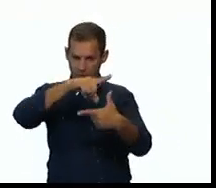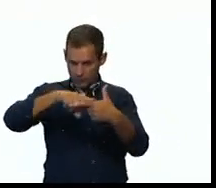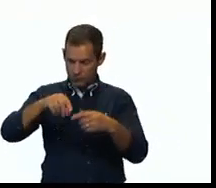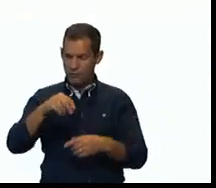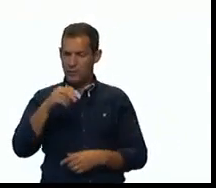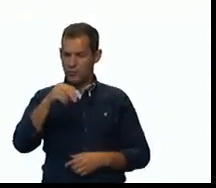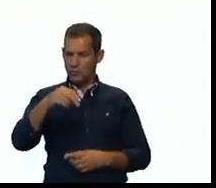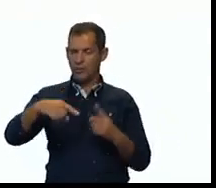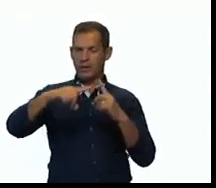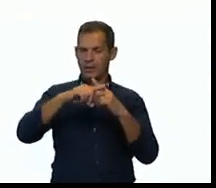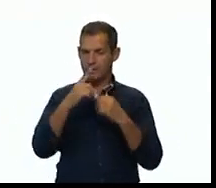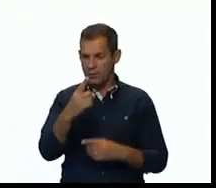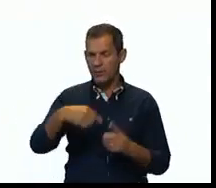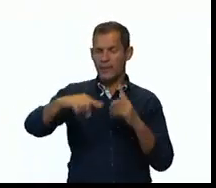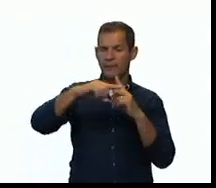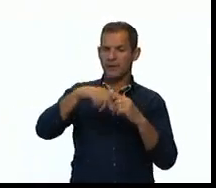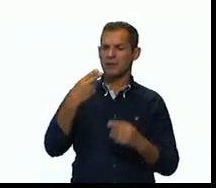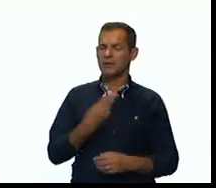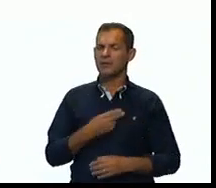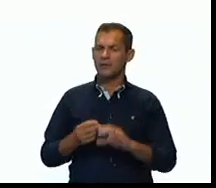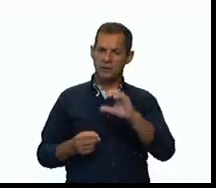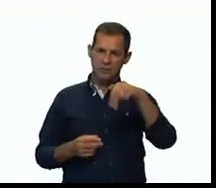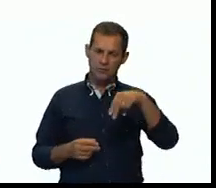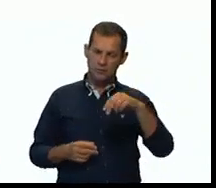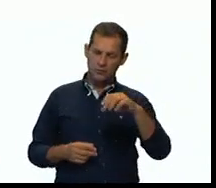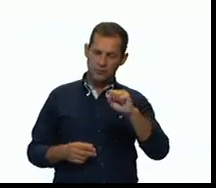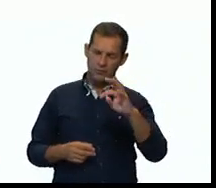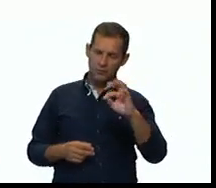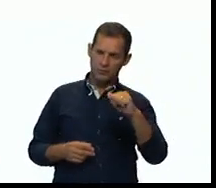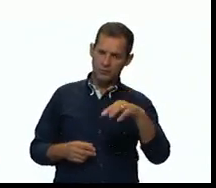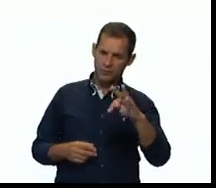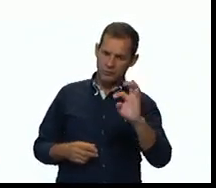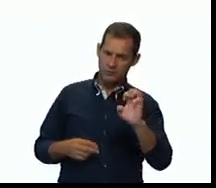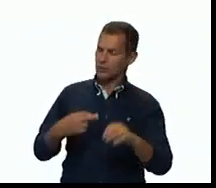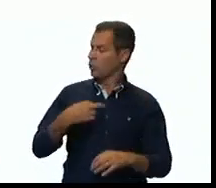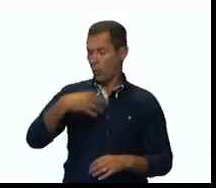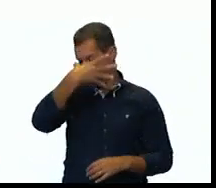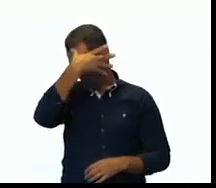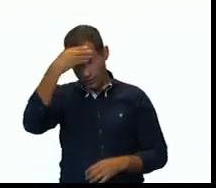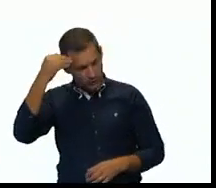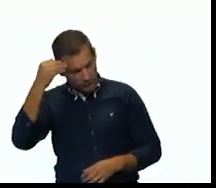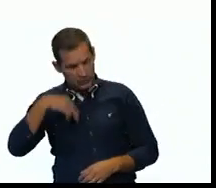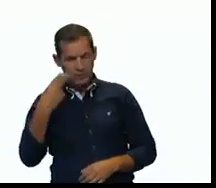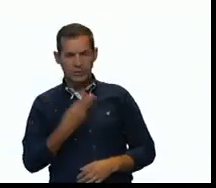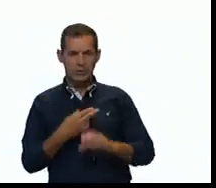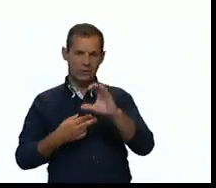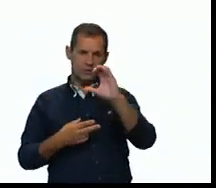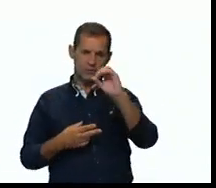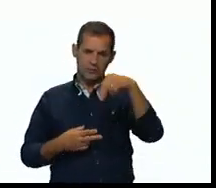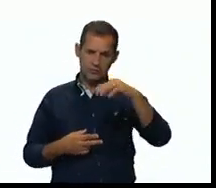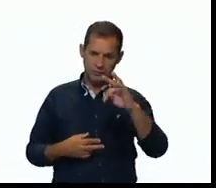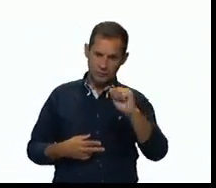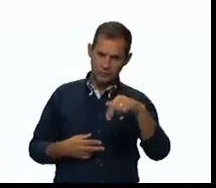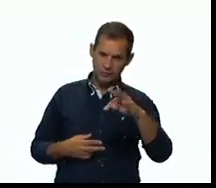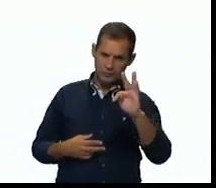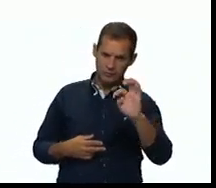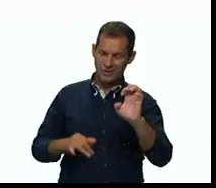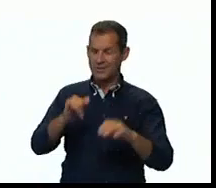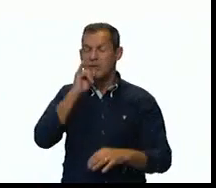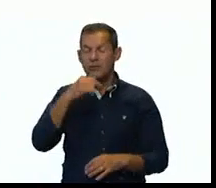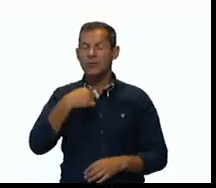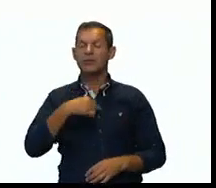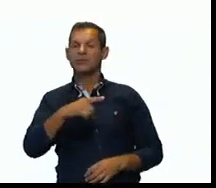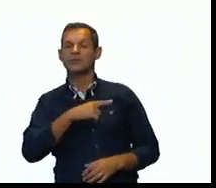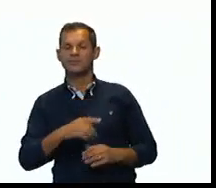n mais 1, mais a nossa constante. Nós não podemos esquecer da nossa constante. Vamos dar um exemplo.